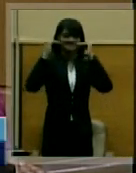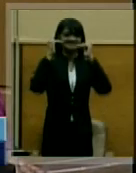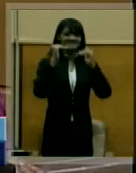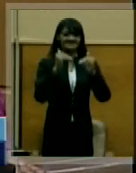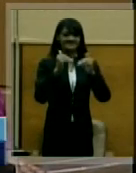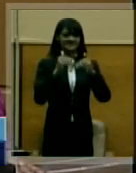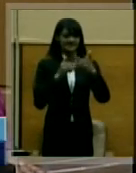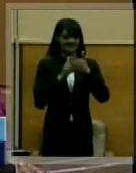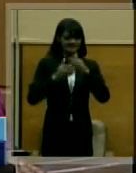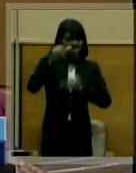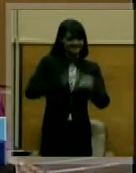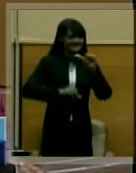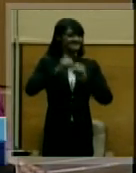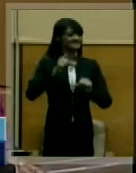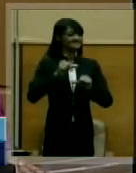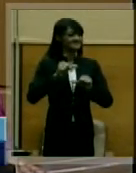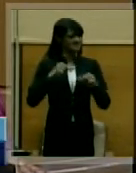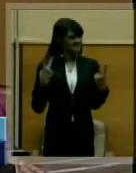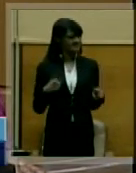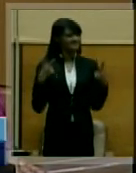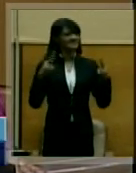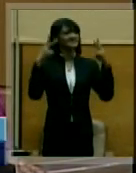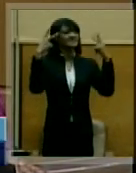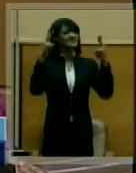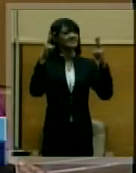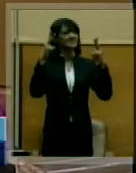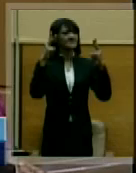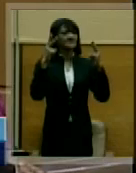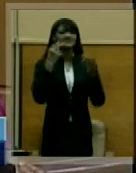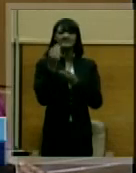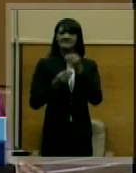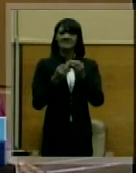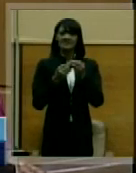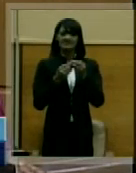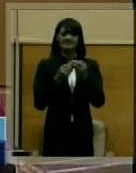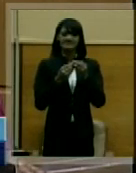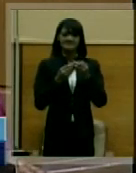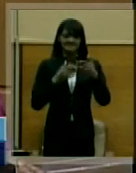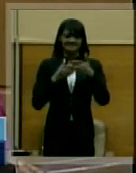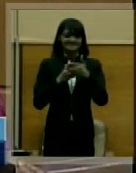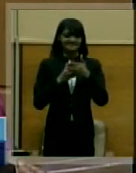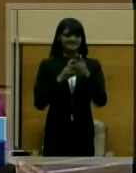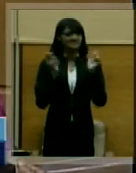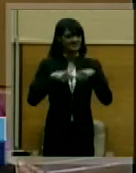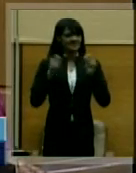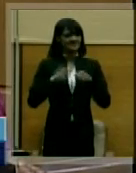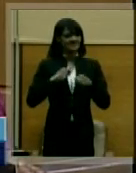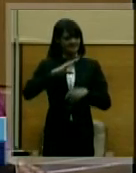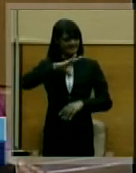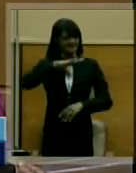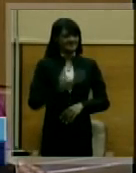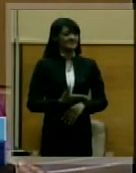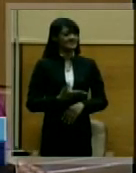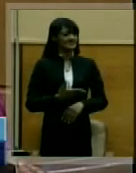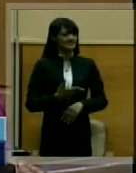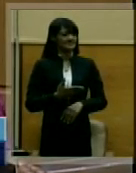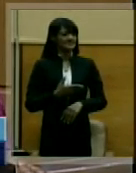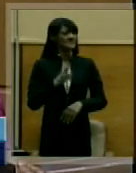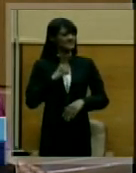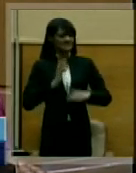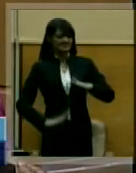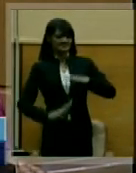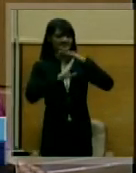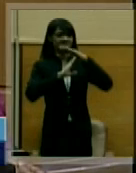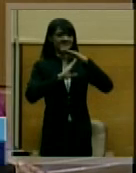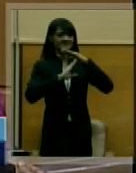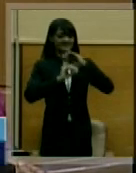como transformar desafios em vitórias, como transformar obstáculos em escadas, como transformar limitações em instrumentos